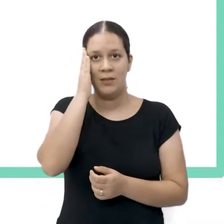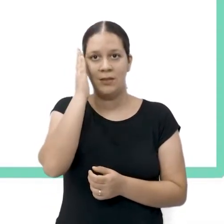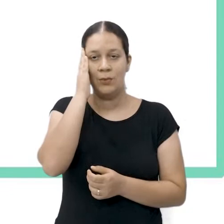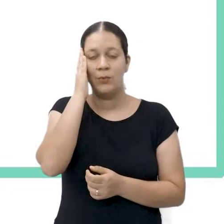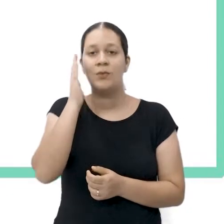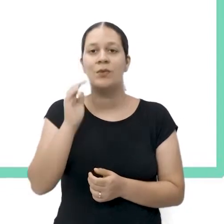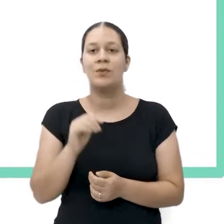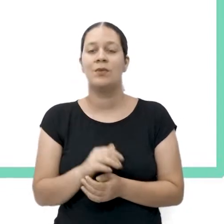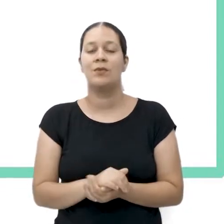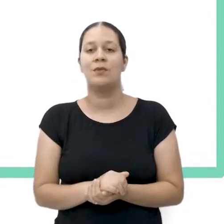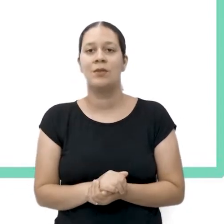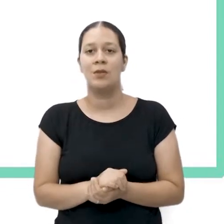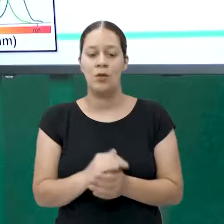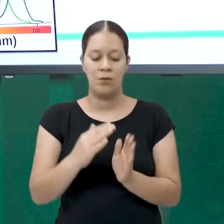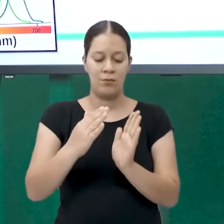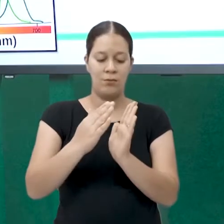voltando.